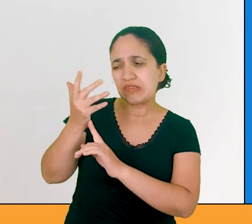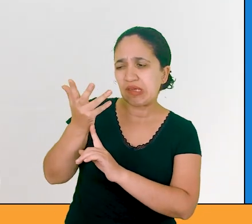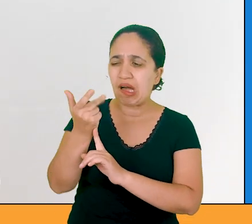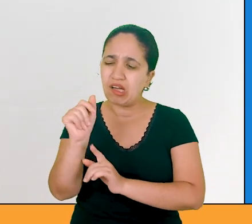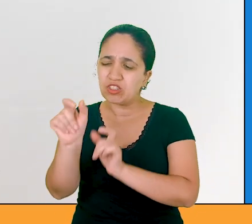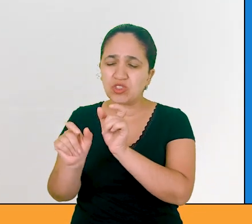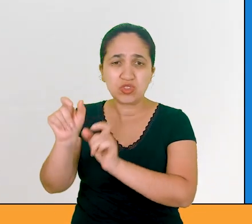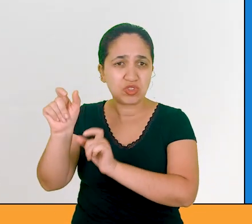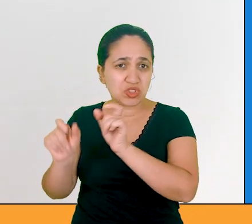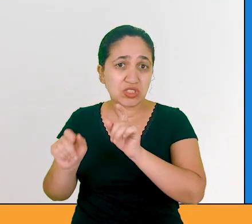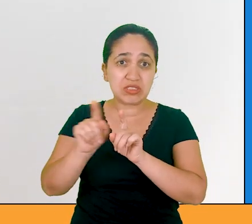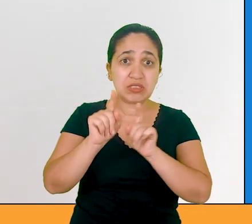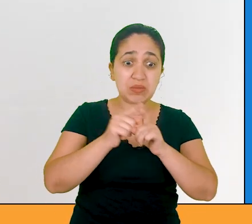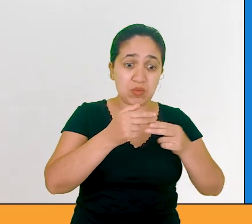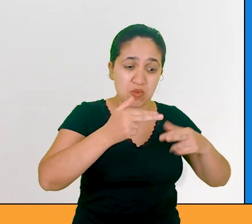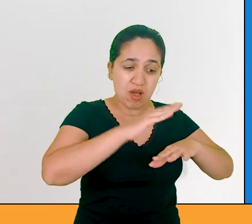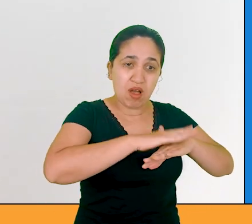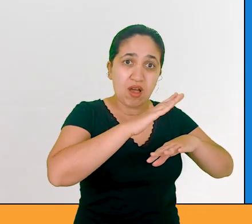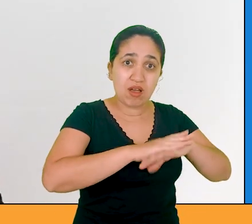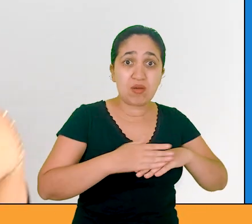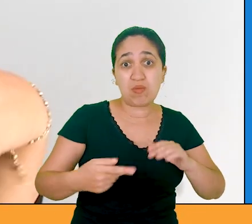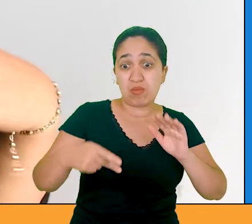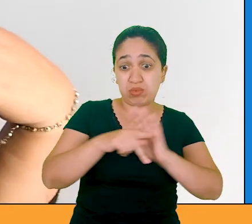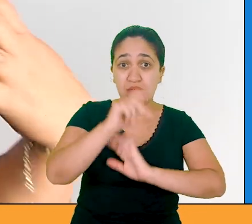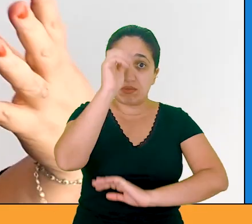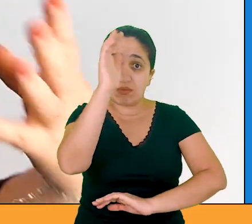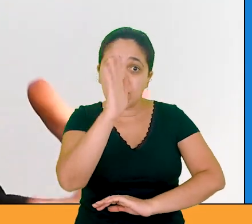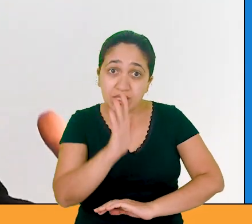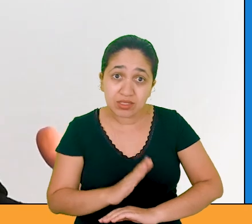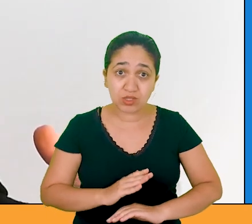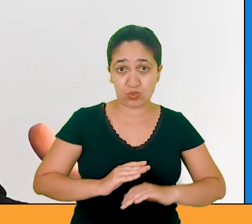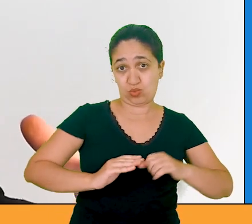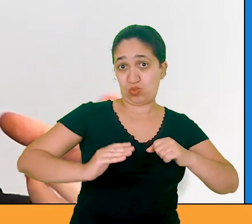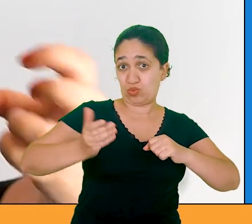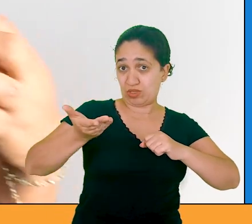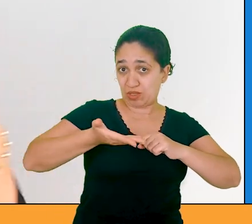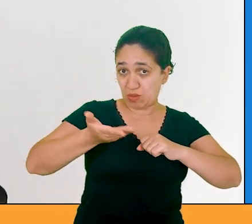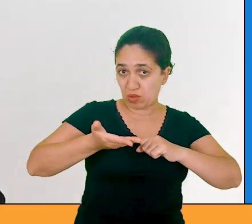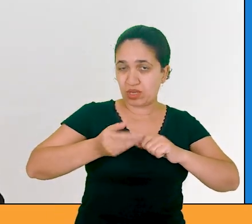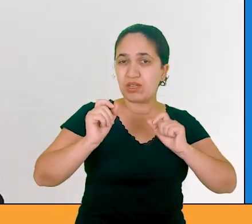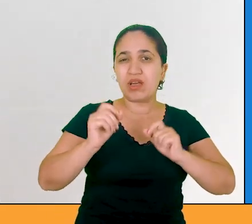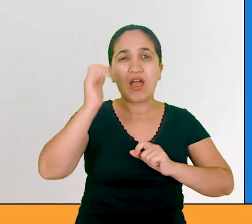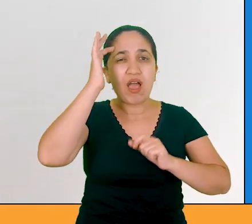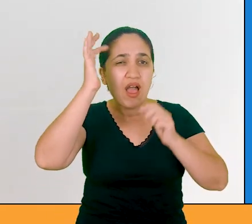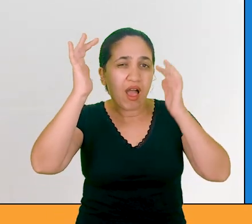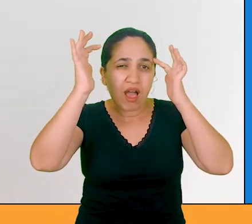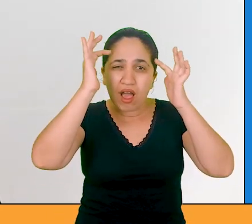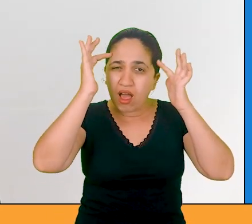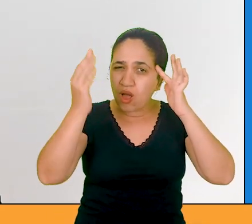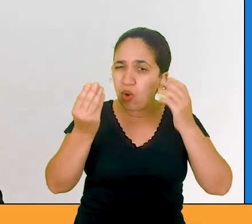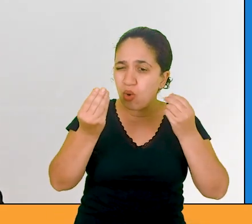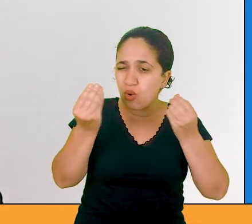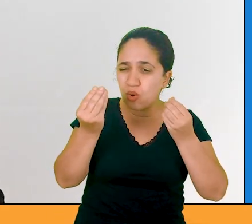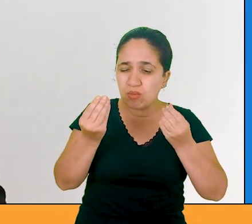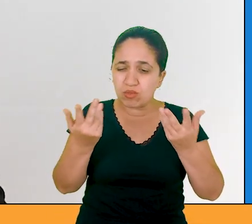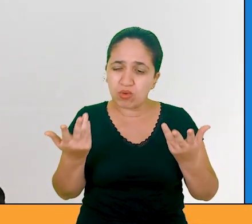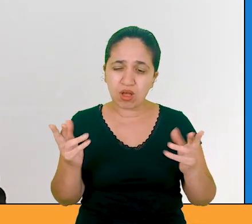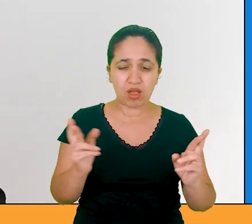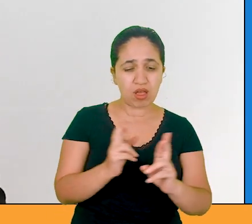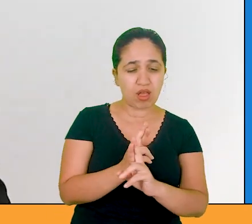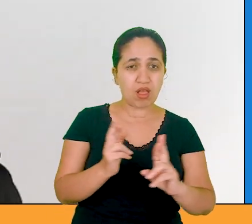de arte brasileira contemporânea e trazer algumas reflexões de como esses trabalhos